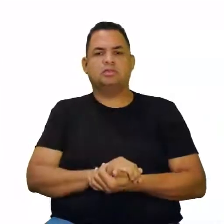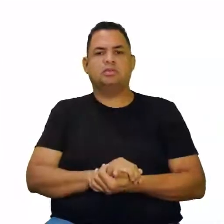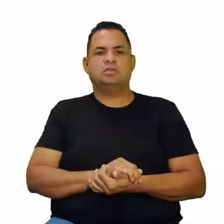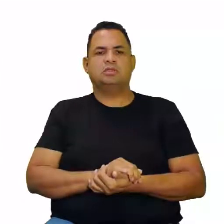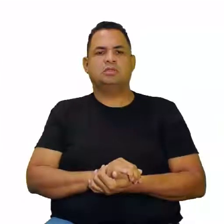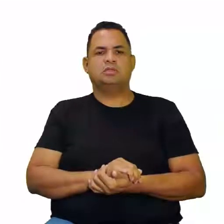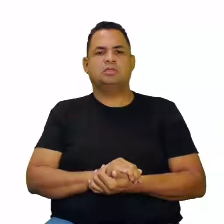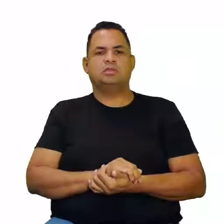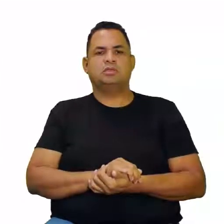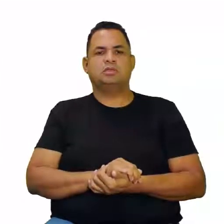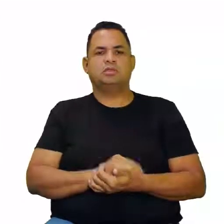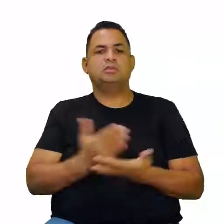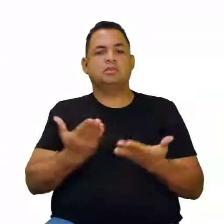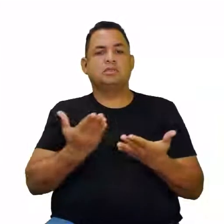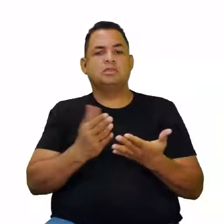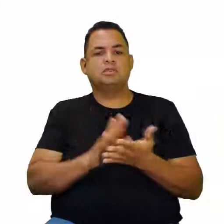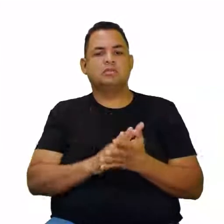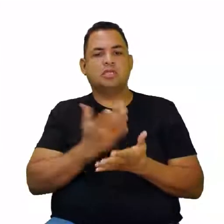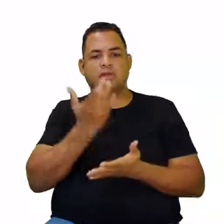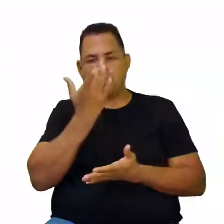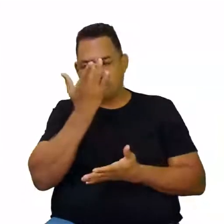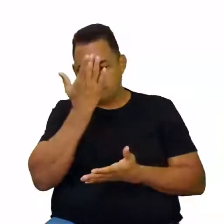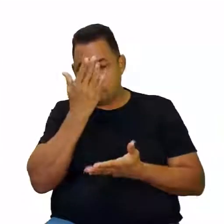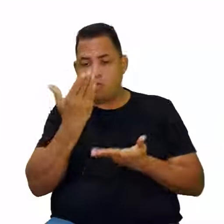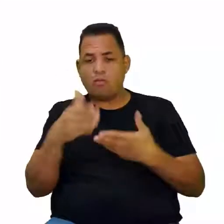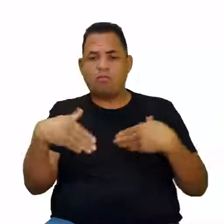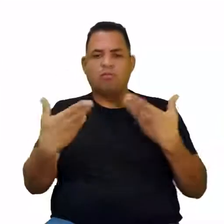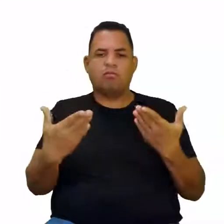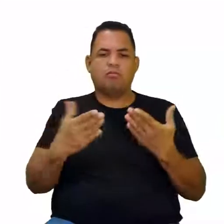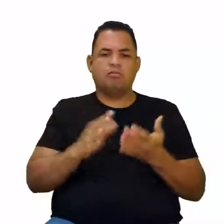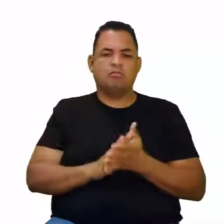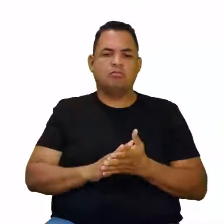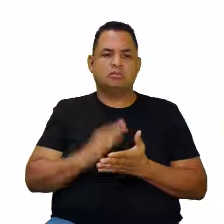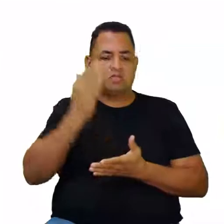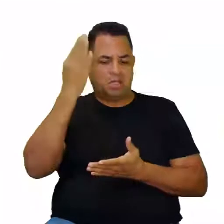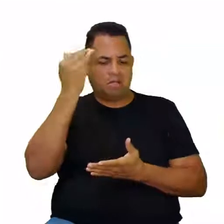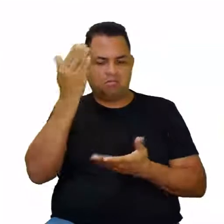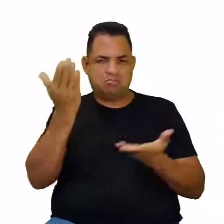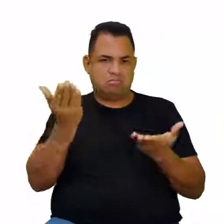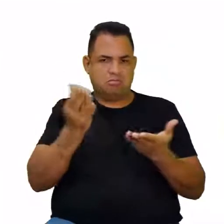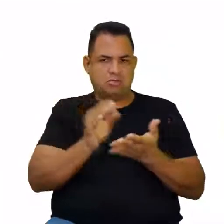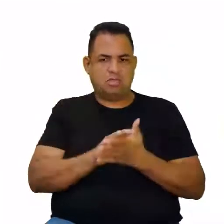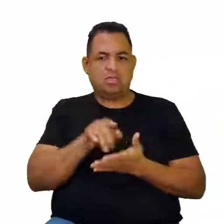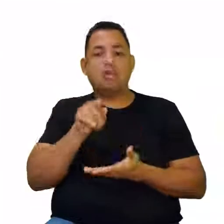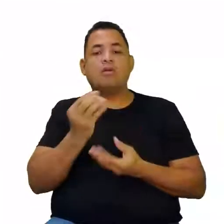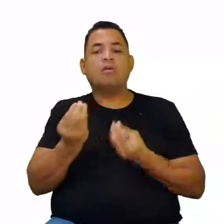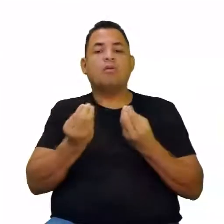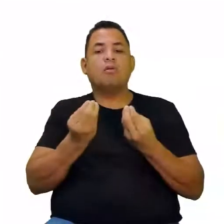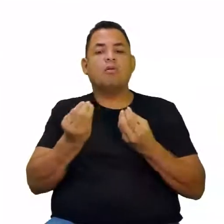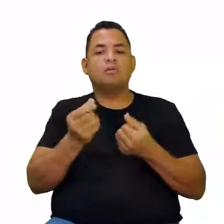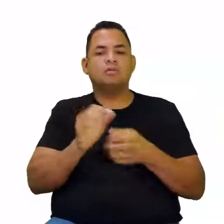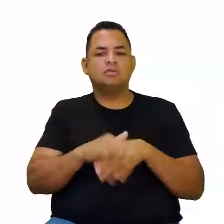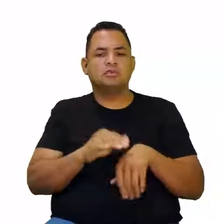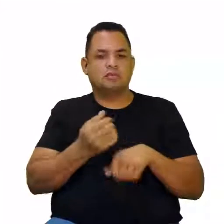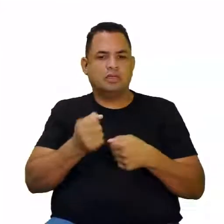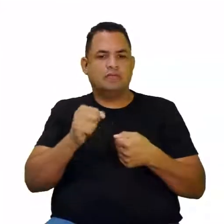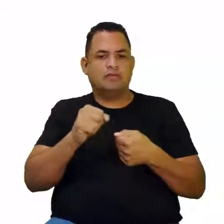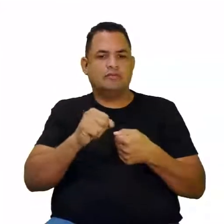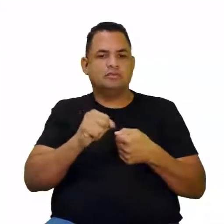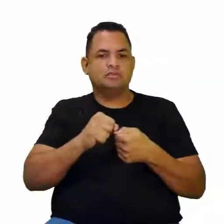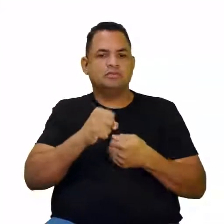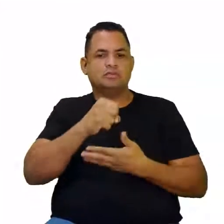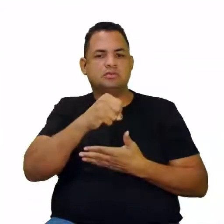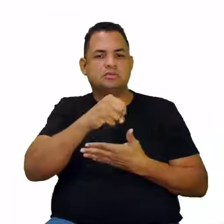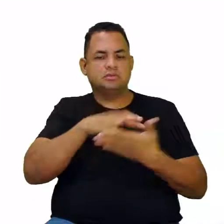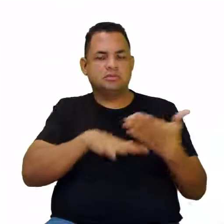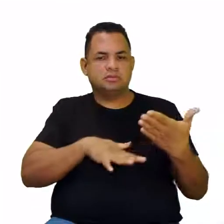maneira que você achar mais fácil, que você tiver maior domínio, é a maneira que você tem que estar resolvendo as questões.